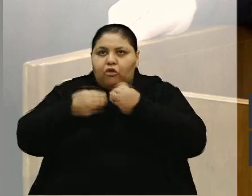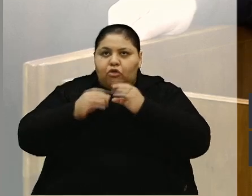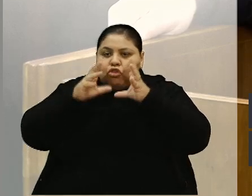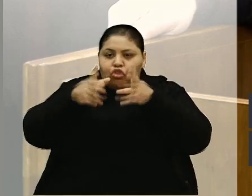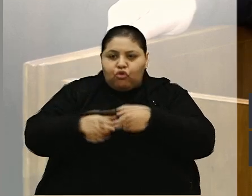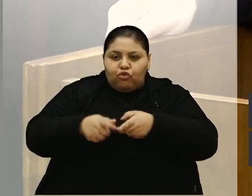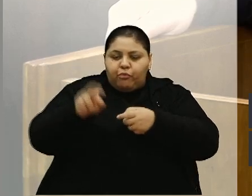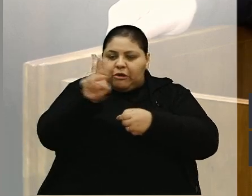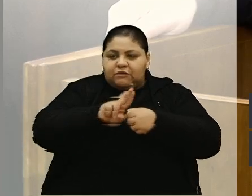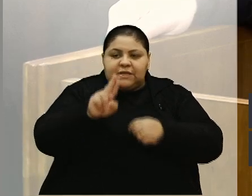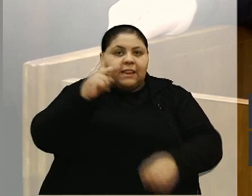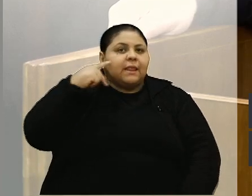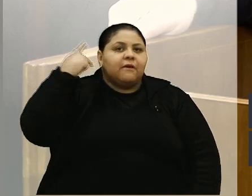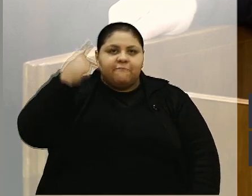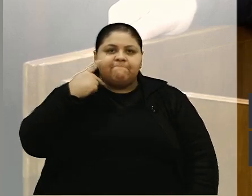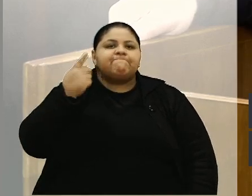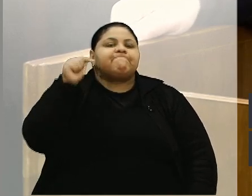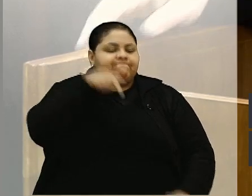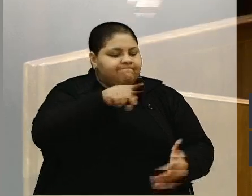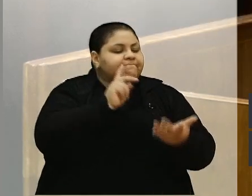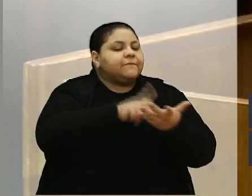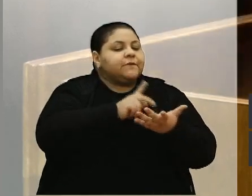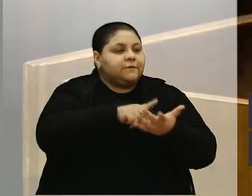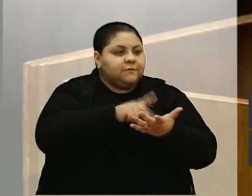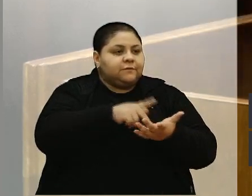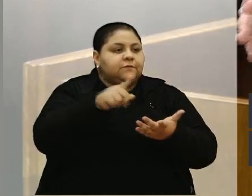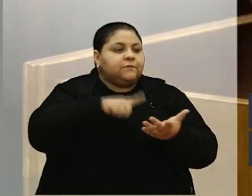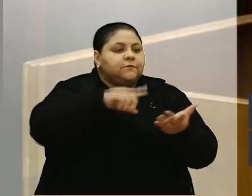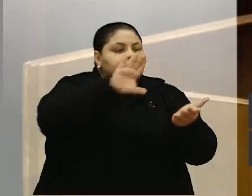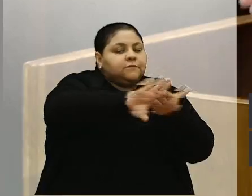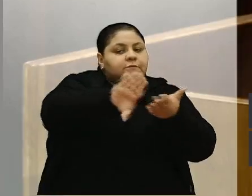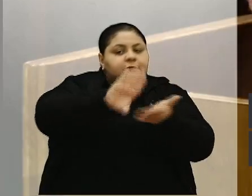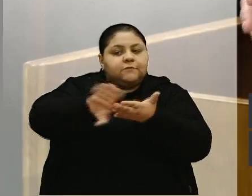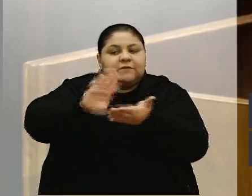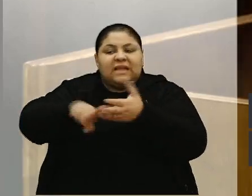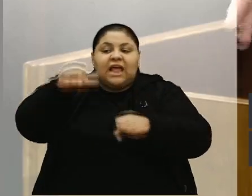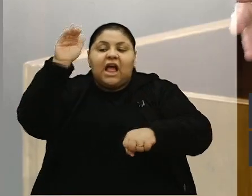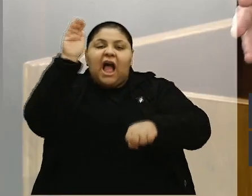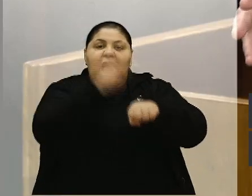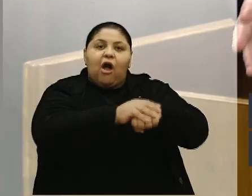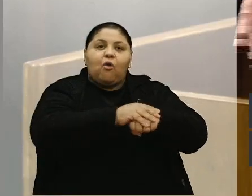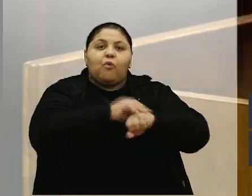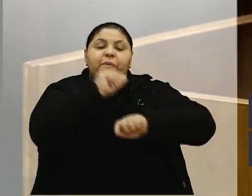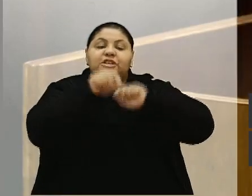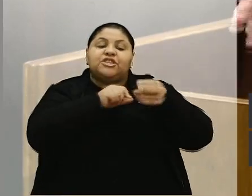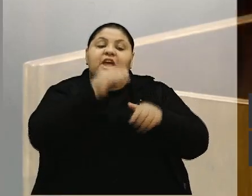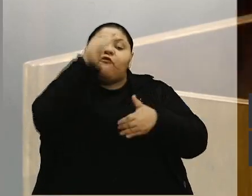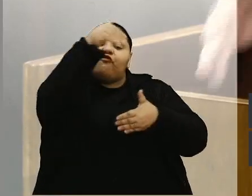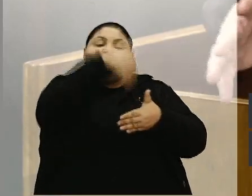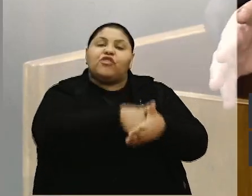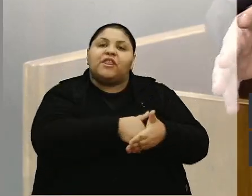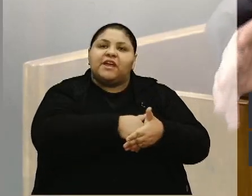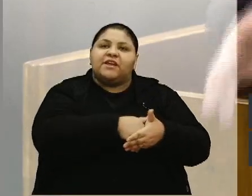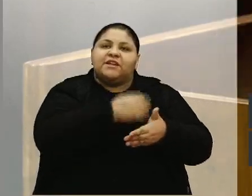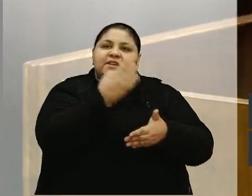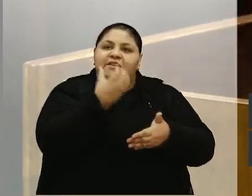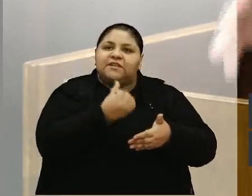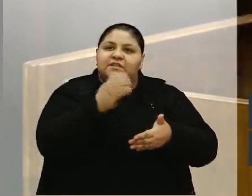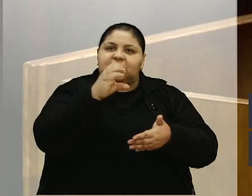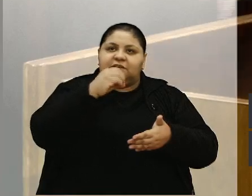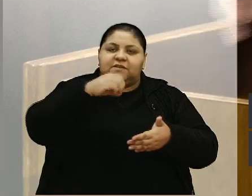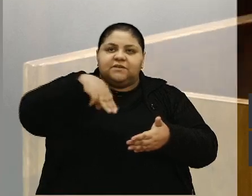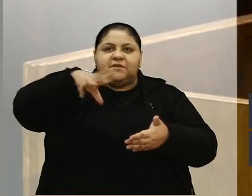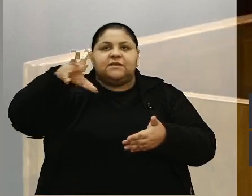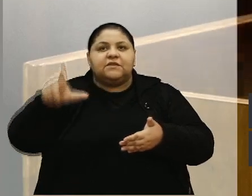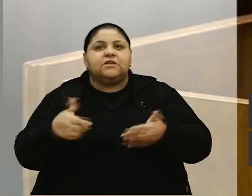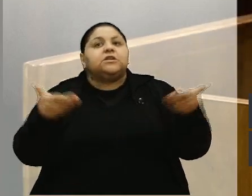politicagem. Essa é a verdade. Então tiraram o peso das costas de quem votou para jogar 60 milhões fora. Agora